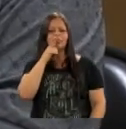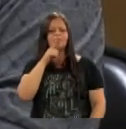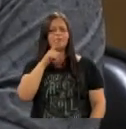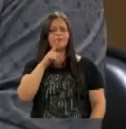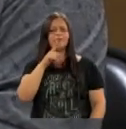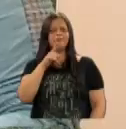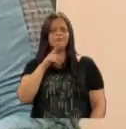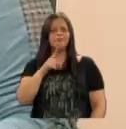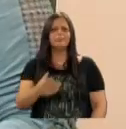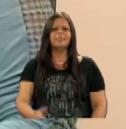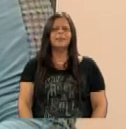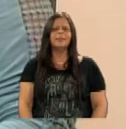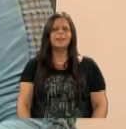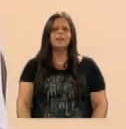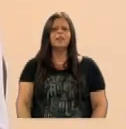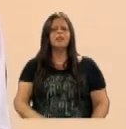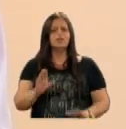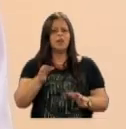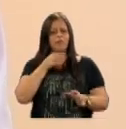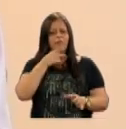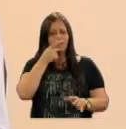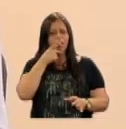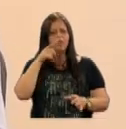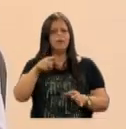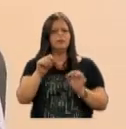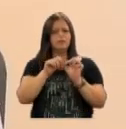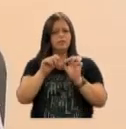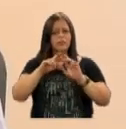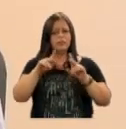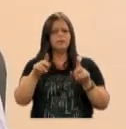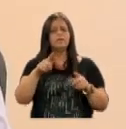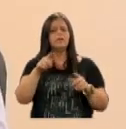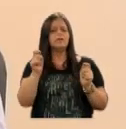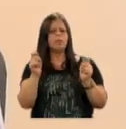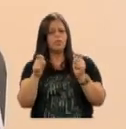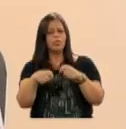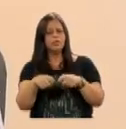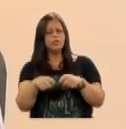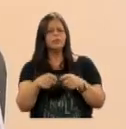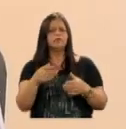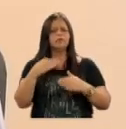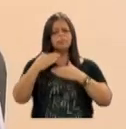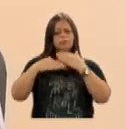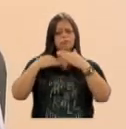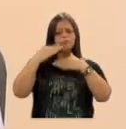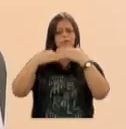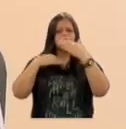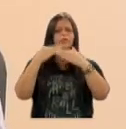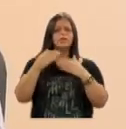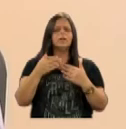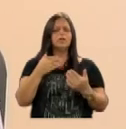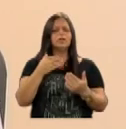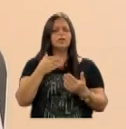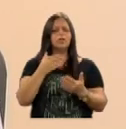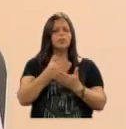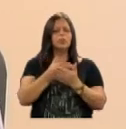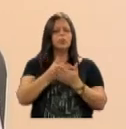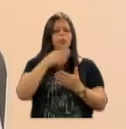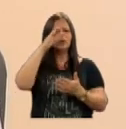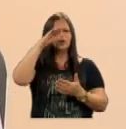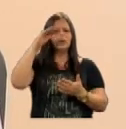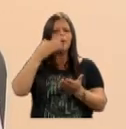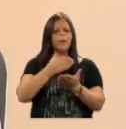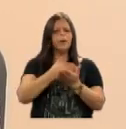vai eu pensei já falou que não faz a diferença a respeito dessas possibilidades de desenvolvimento dos estudantes a partir